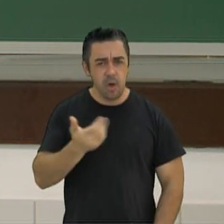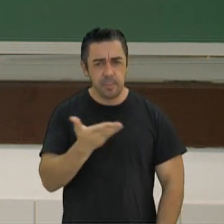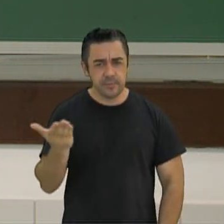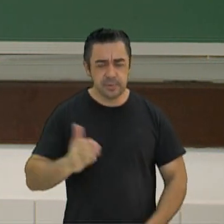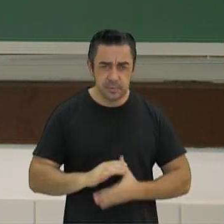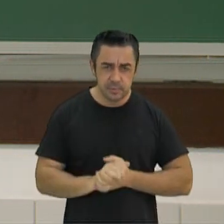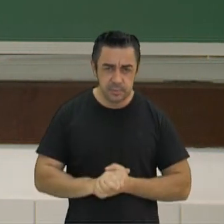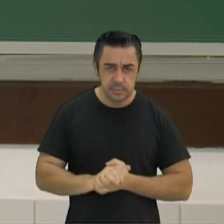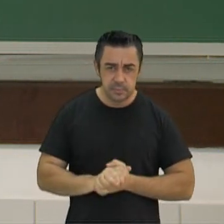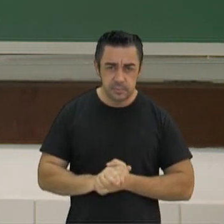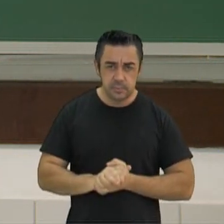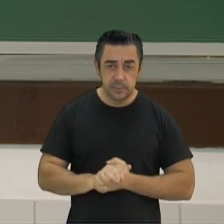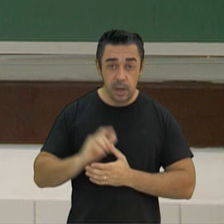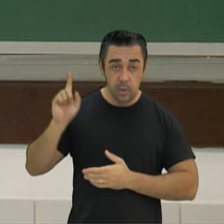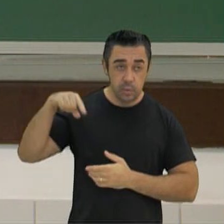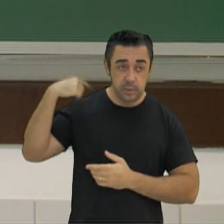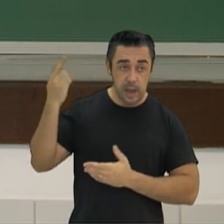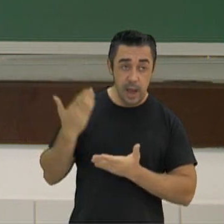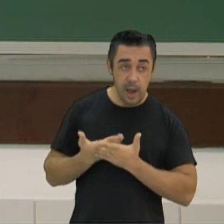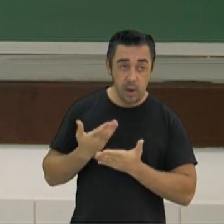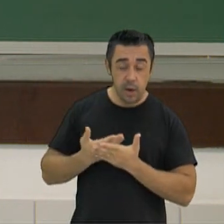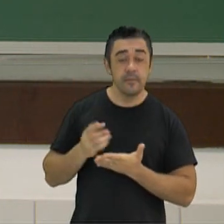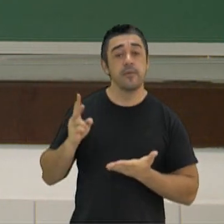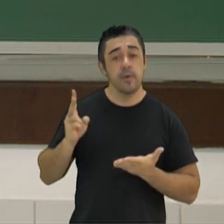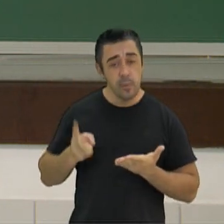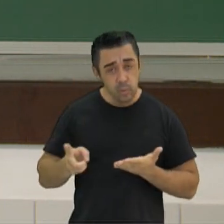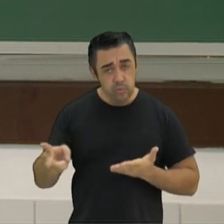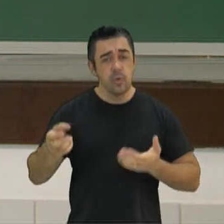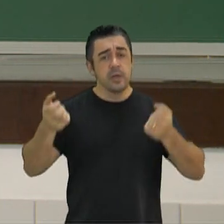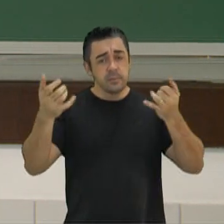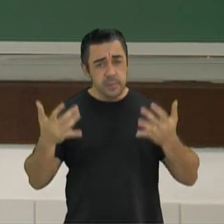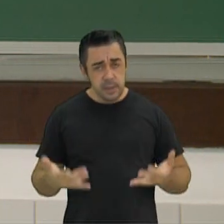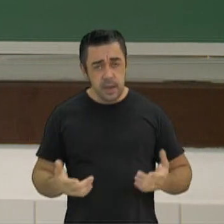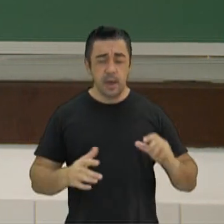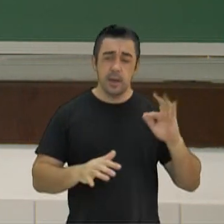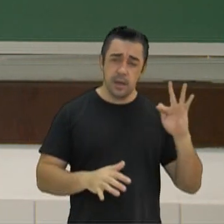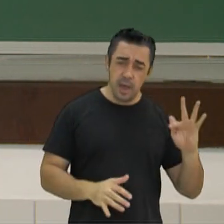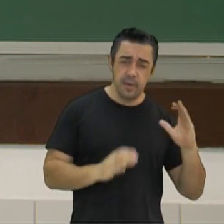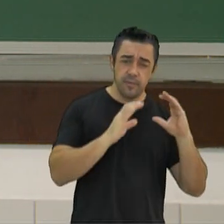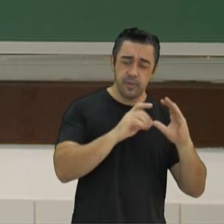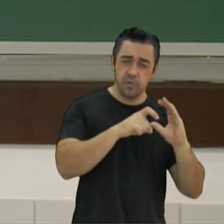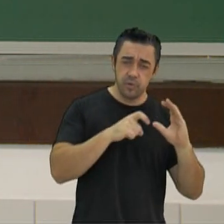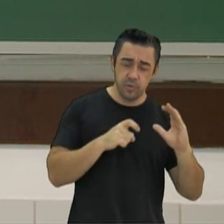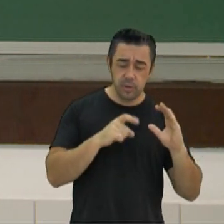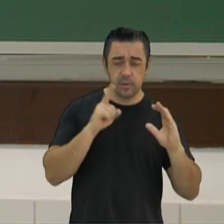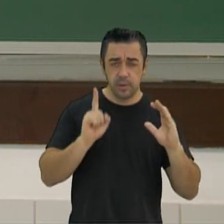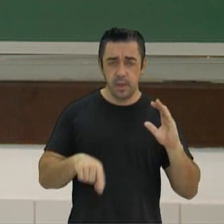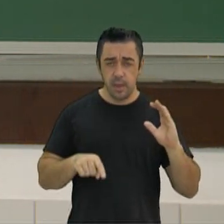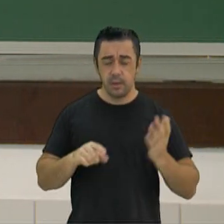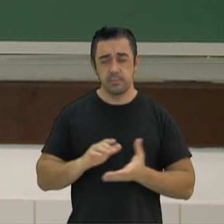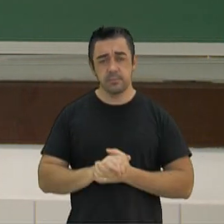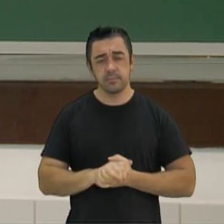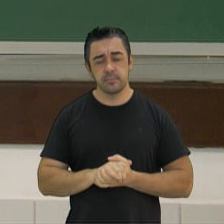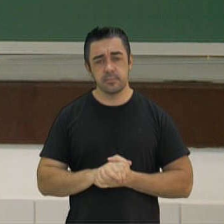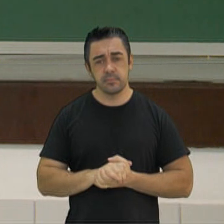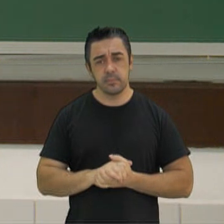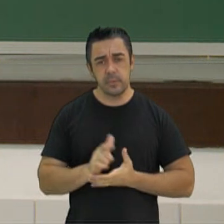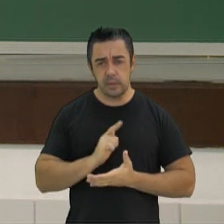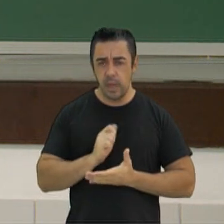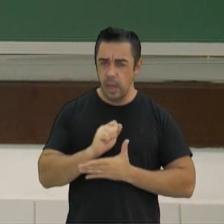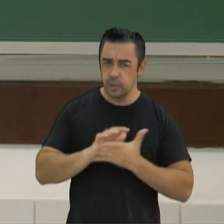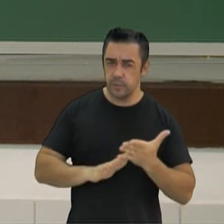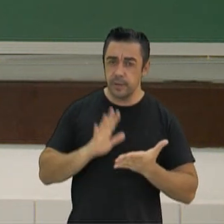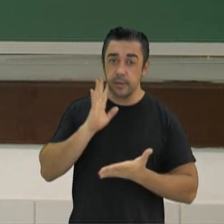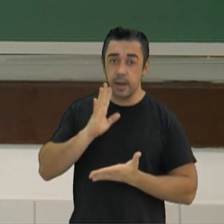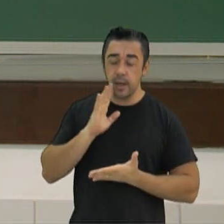vocês. Na próxima aula, então, a gente vai continuar falando sobre noção intuitiva de função ainda, tá? Eu tenho um exercício